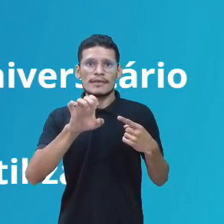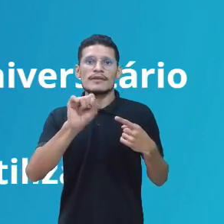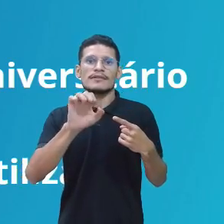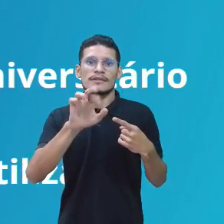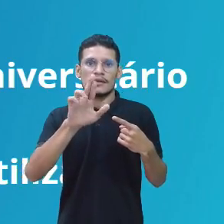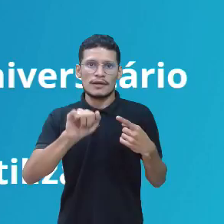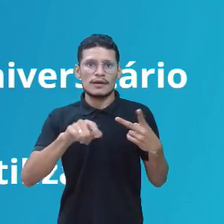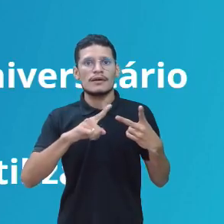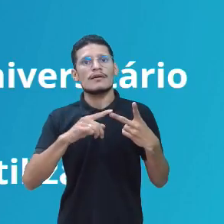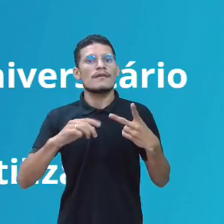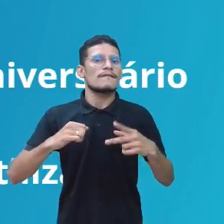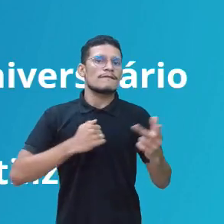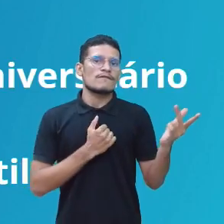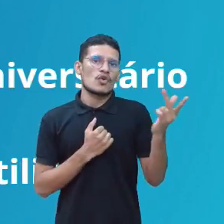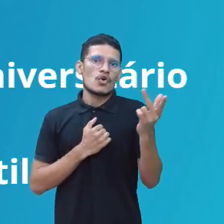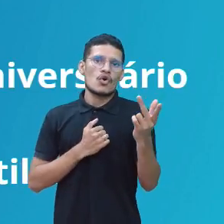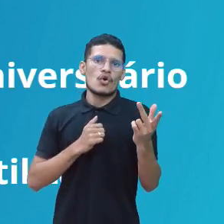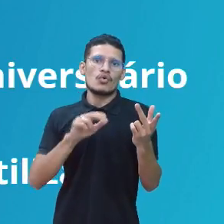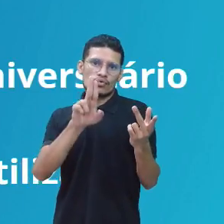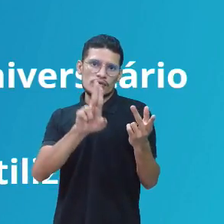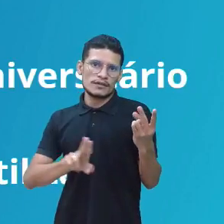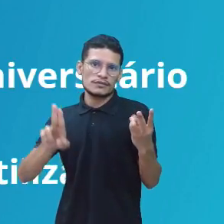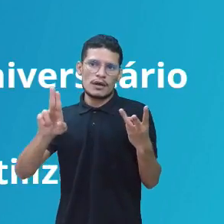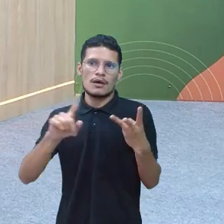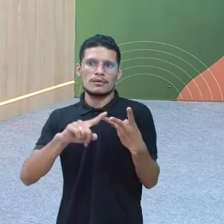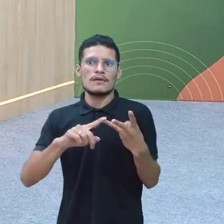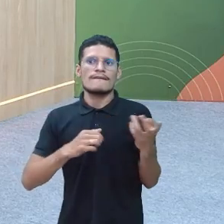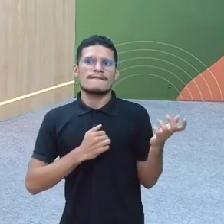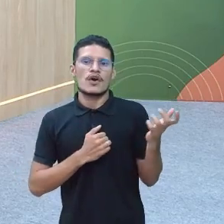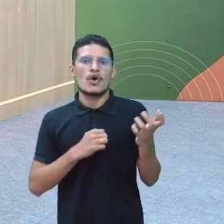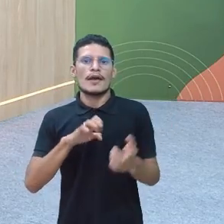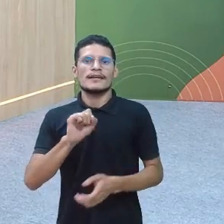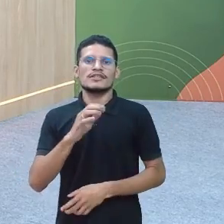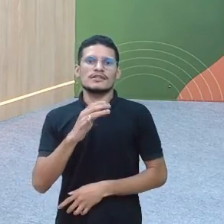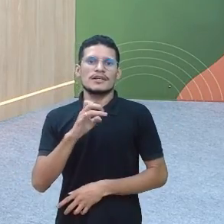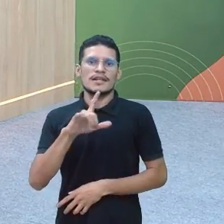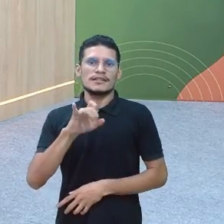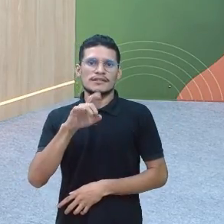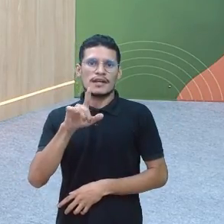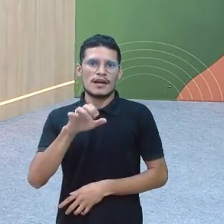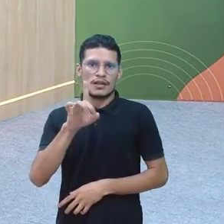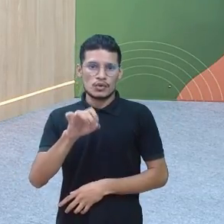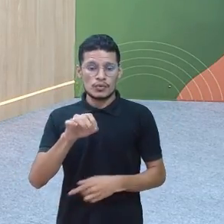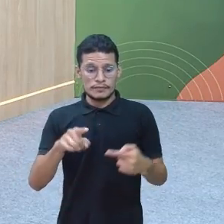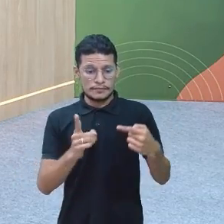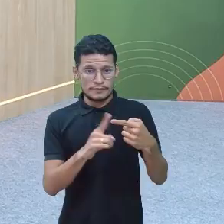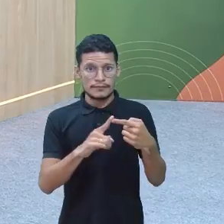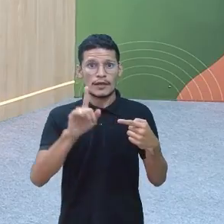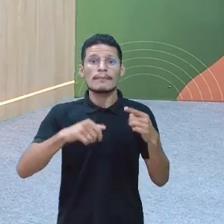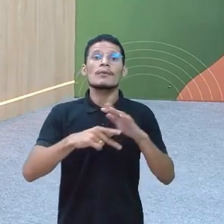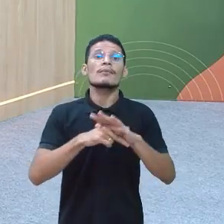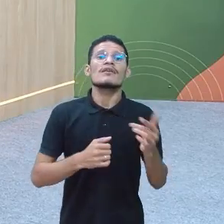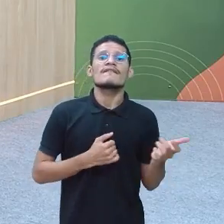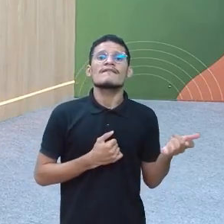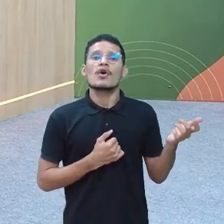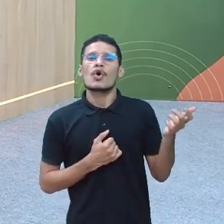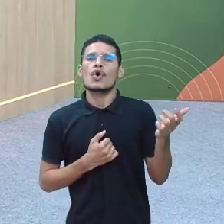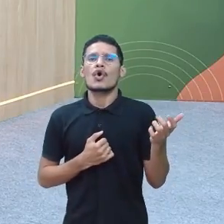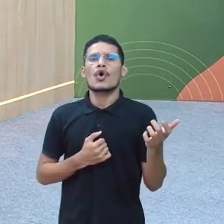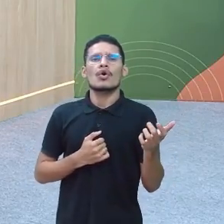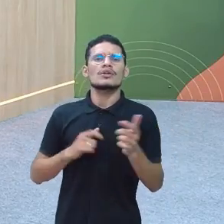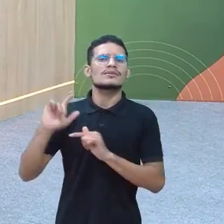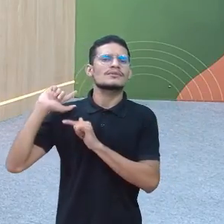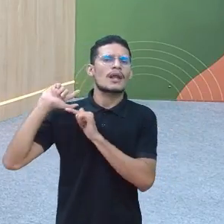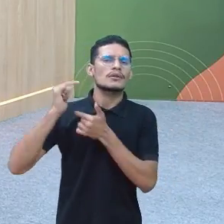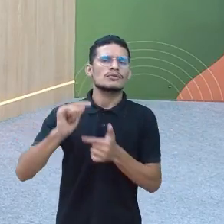o forró universitário e o forró estilizado. O pé de serra é o forró tradicional, né?